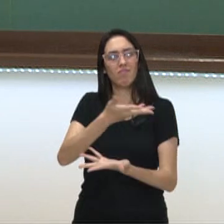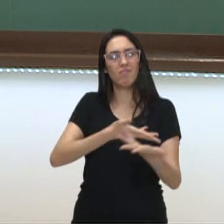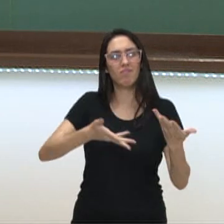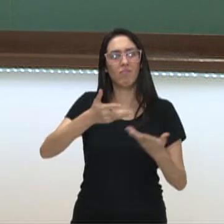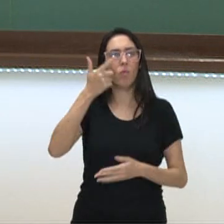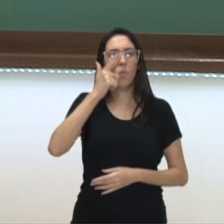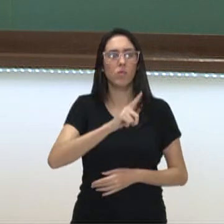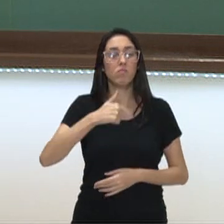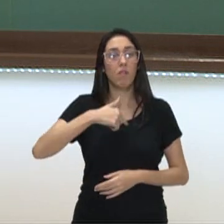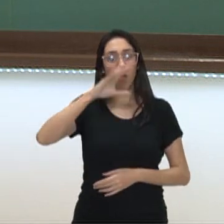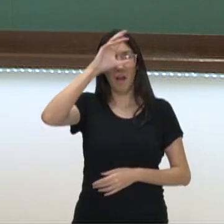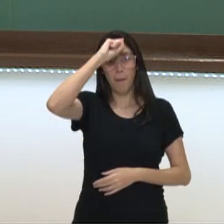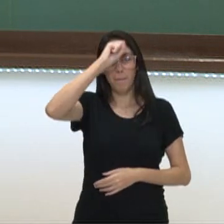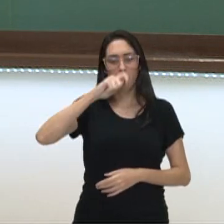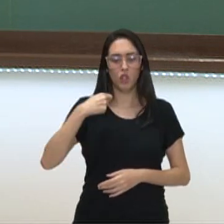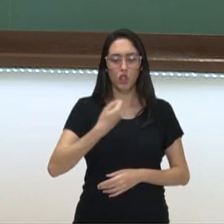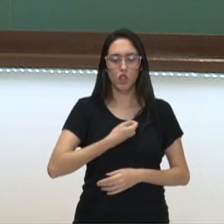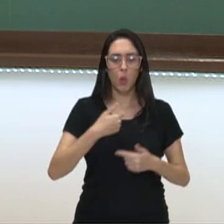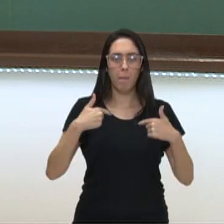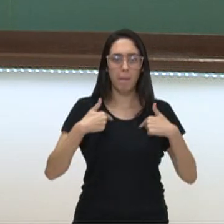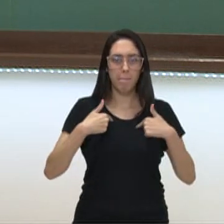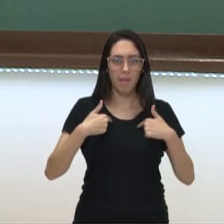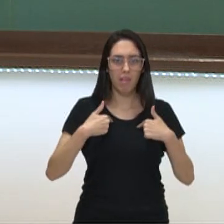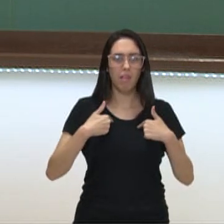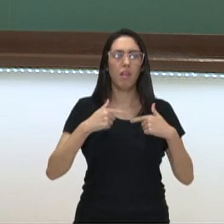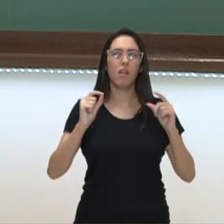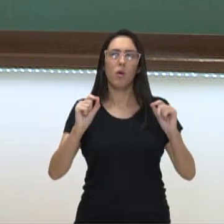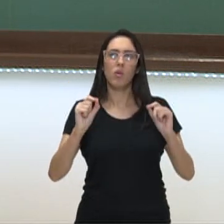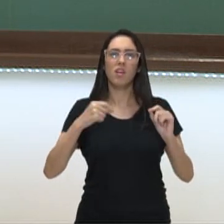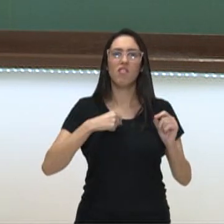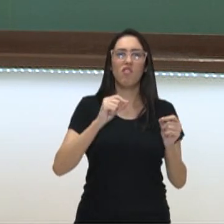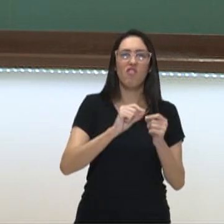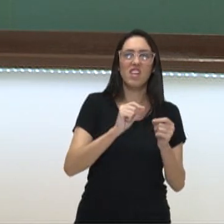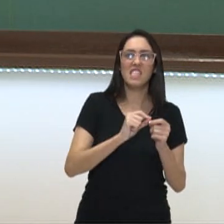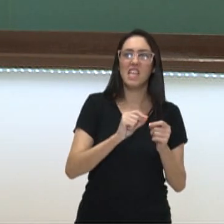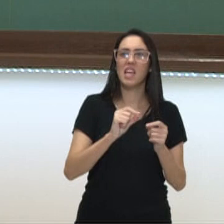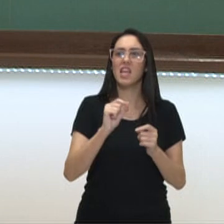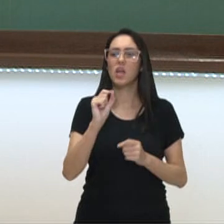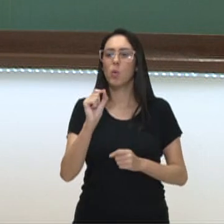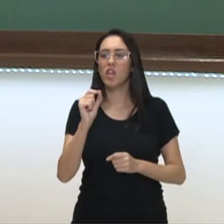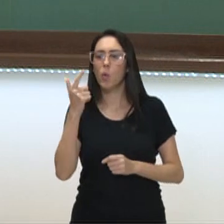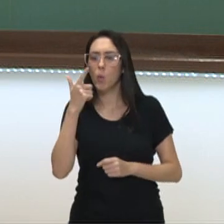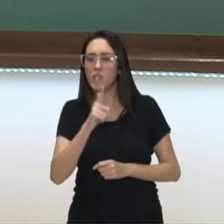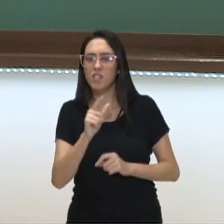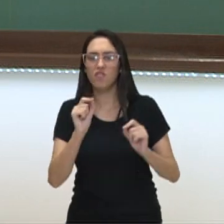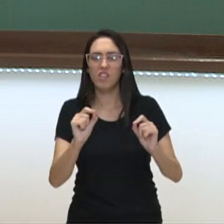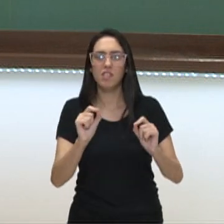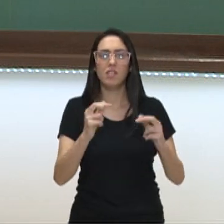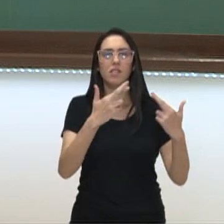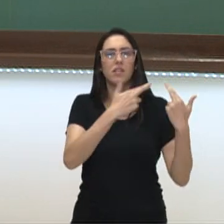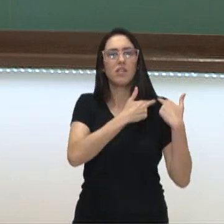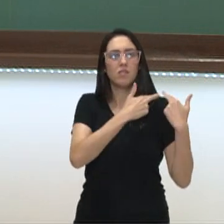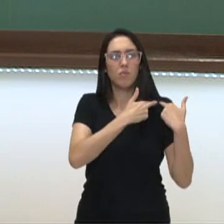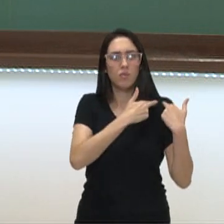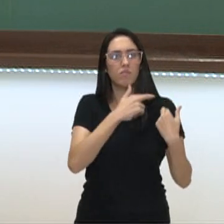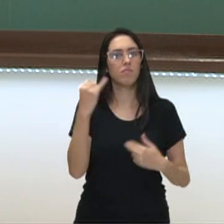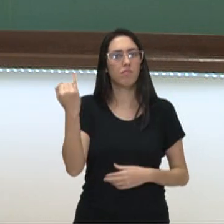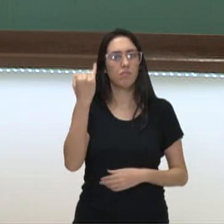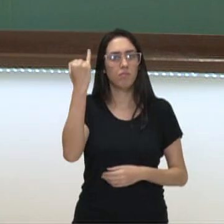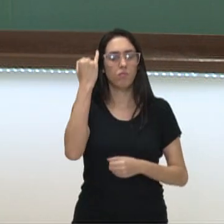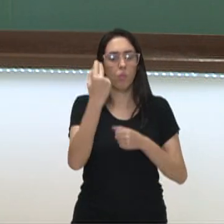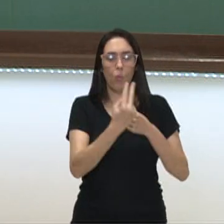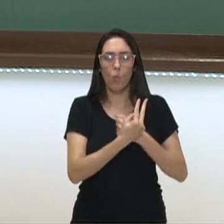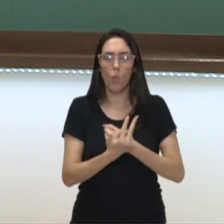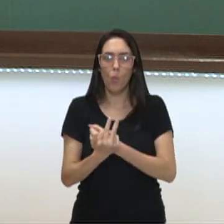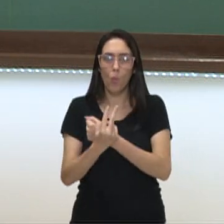mais sobre ela, sobre o que ela pode fazer, sobre a responsabilidade que está em cima dela, sobre o cuidado que ela